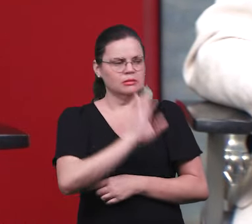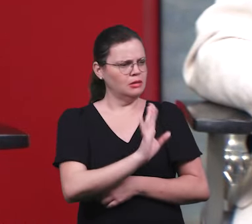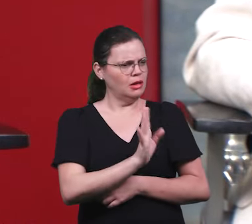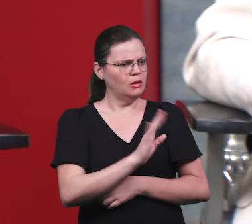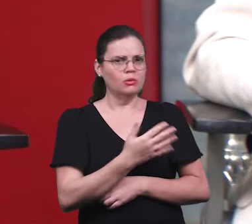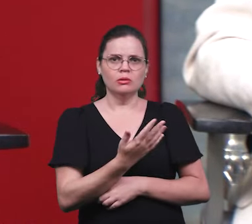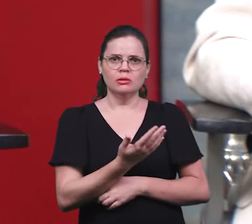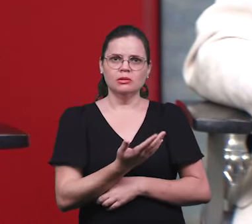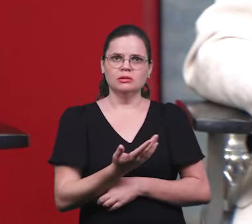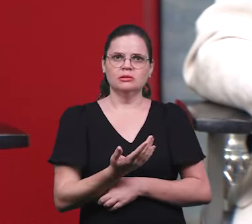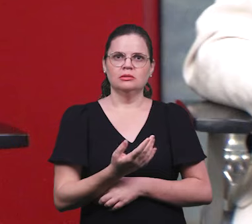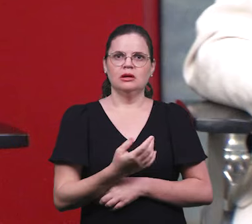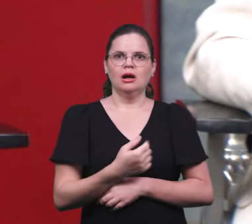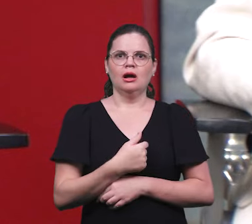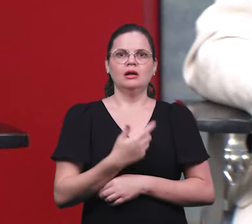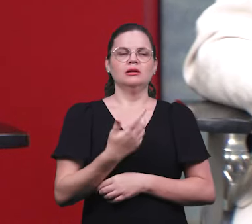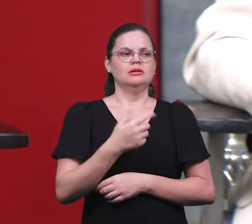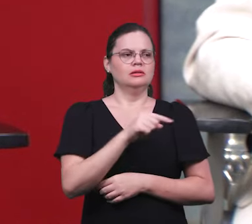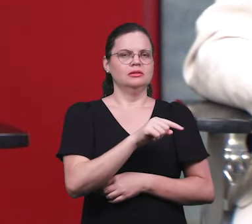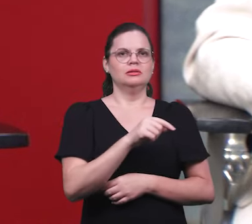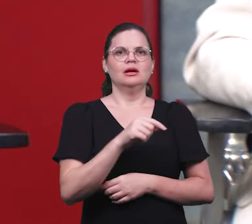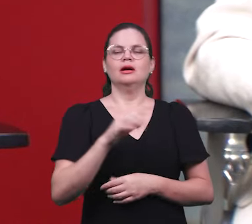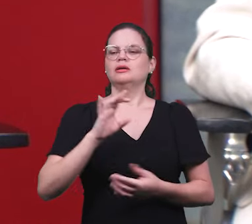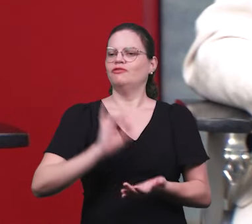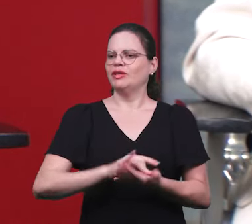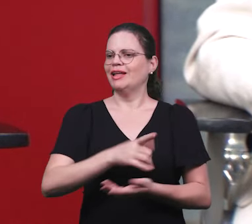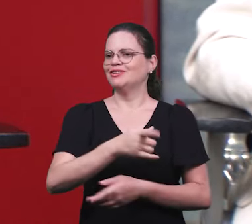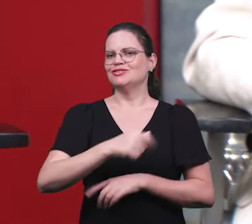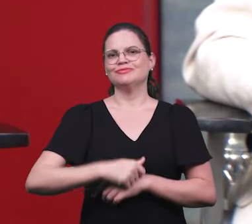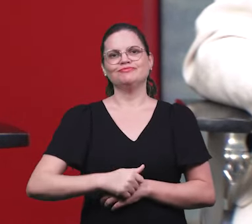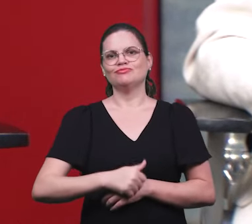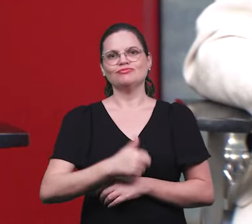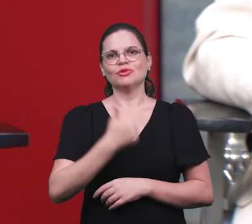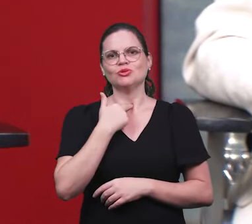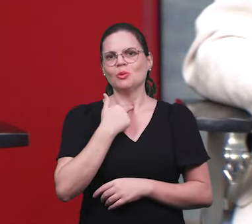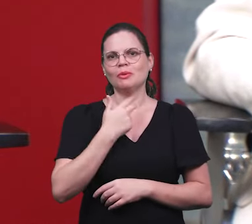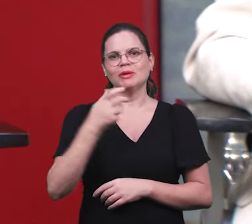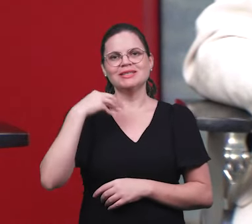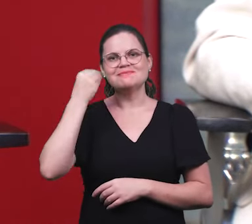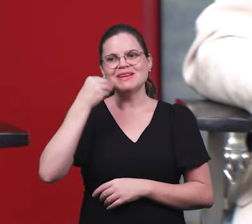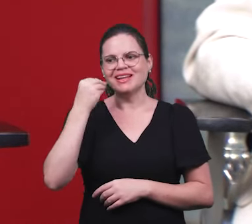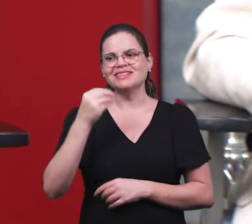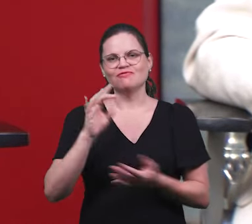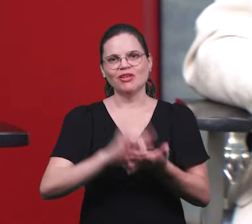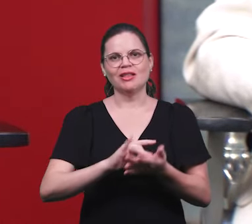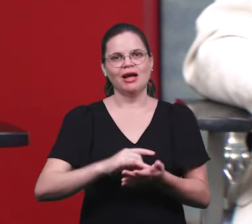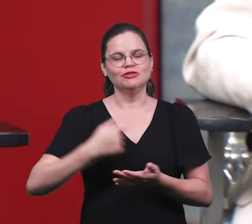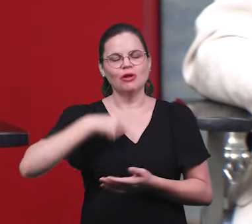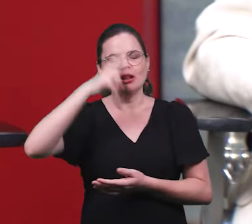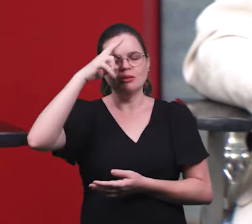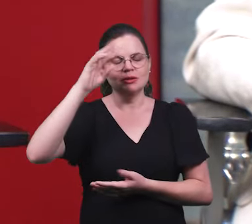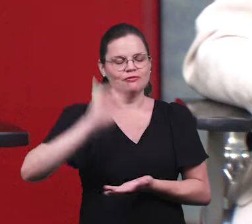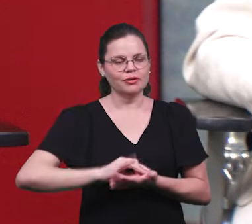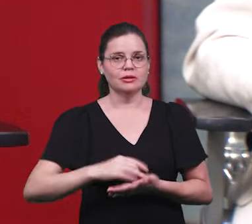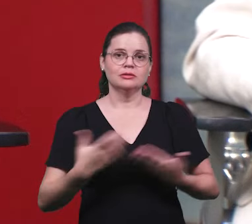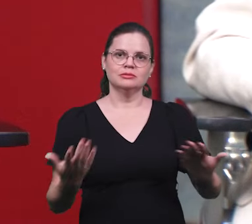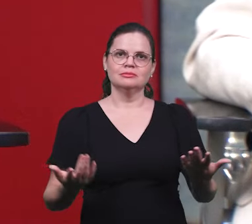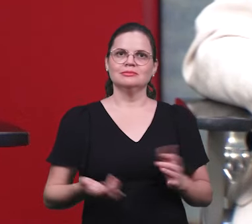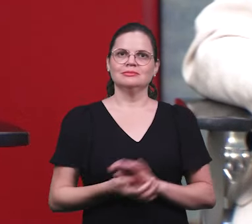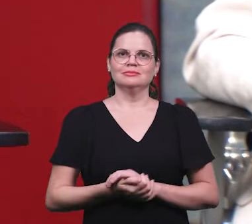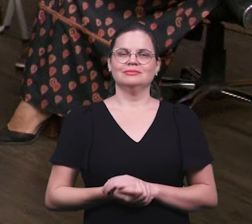respondeu. E essa pessoa foi usada por Deus e falou, é a verdade, eu não posso negar, não, são muitas experiências. É isso